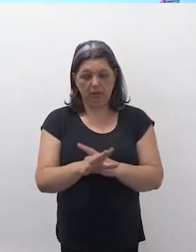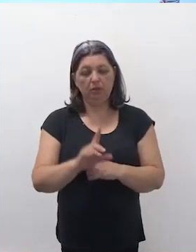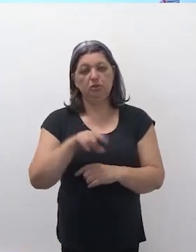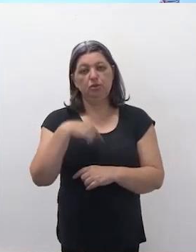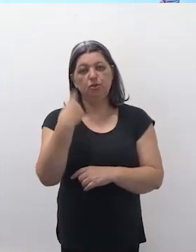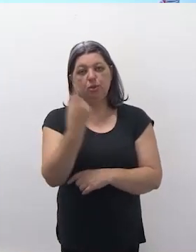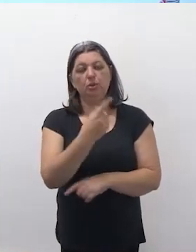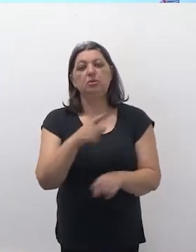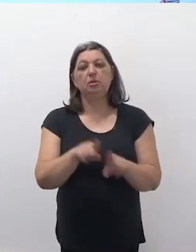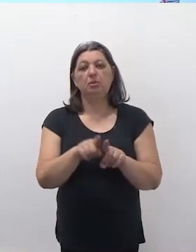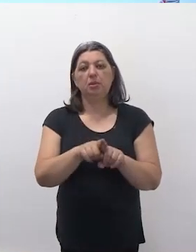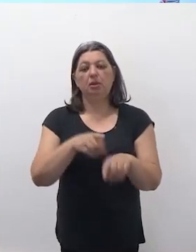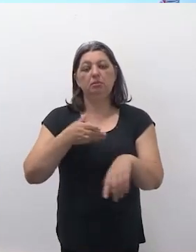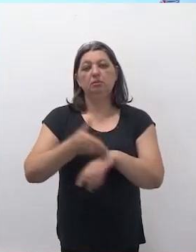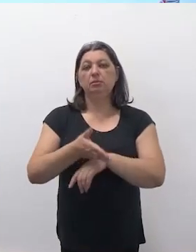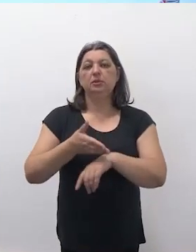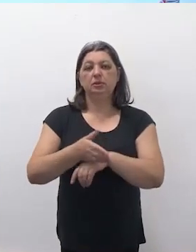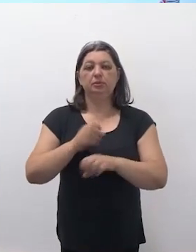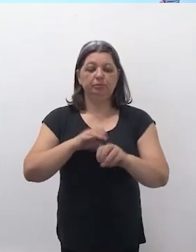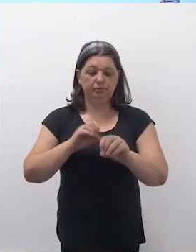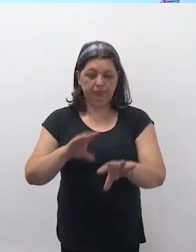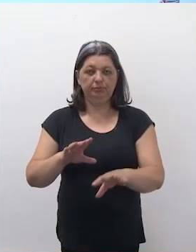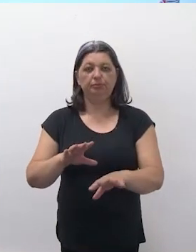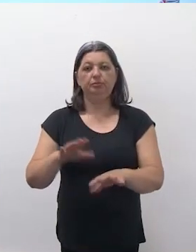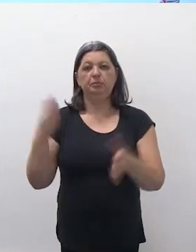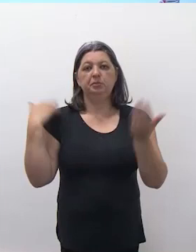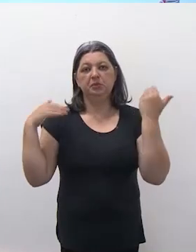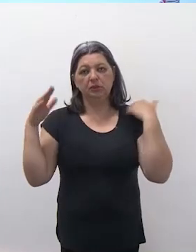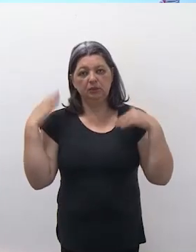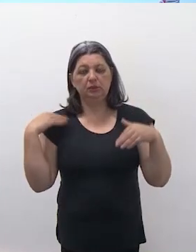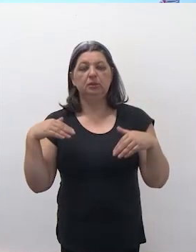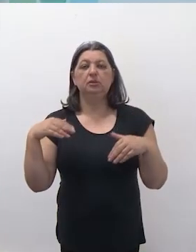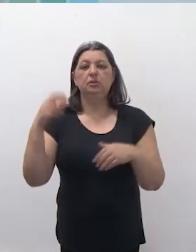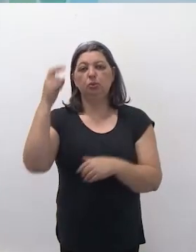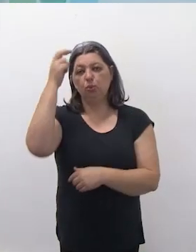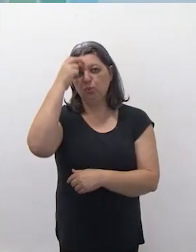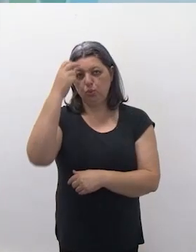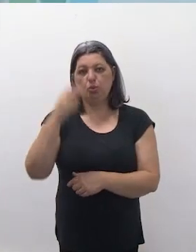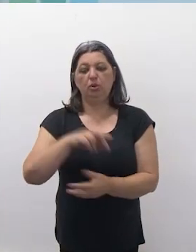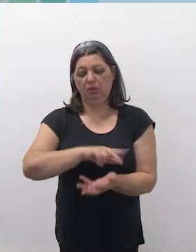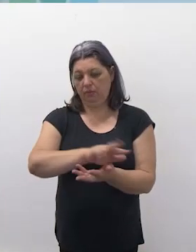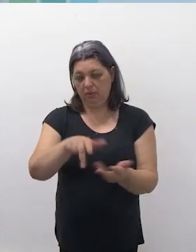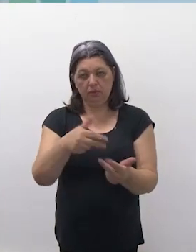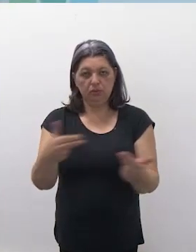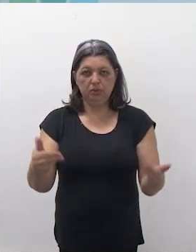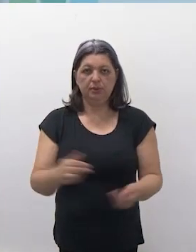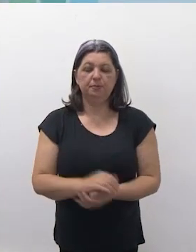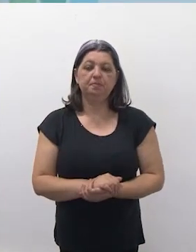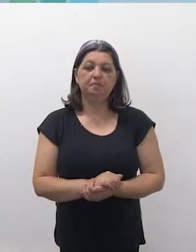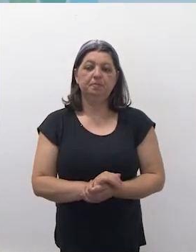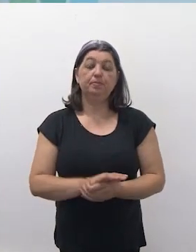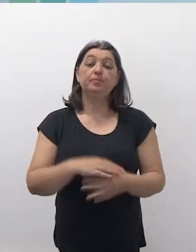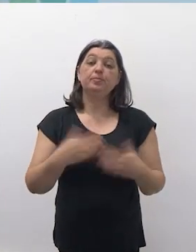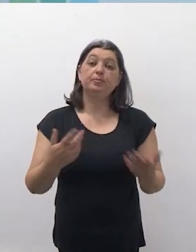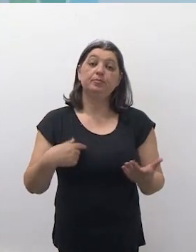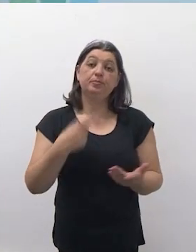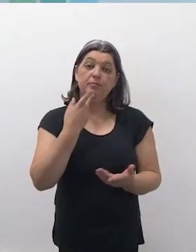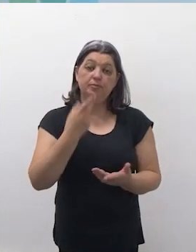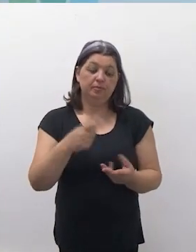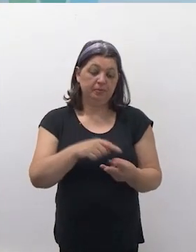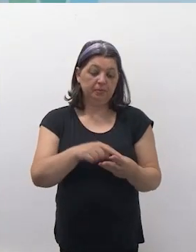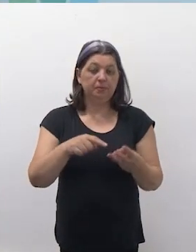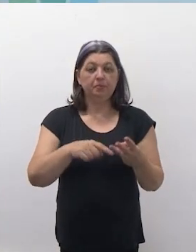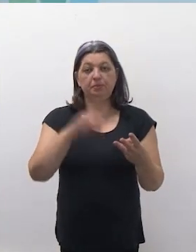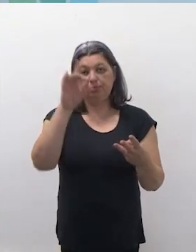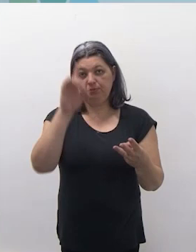compartilhamos, que é de ter acesso, né, educação, lazer, cultura, enfim, entre outras coisas, né? Bom, pessoal, então é o seguinte, eu vou falar desses 3